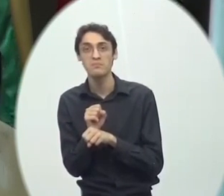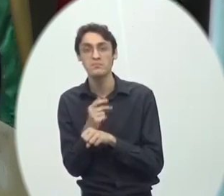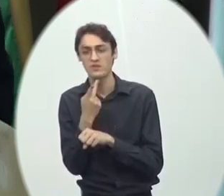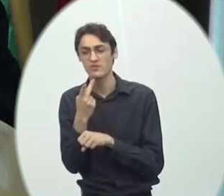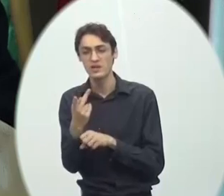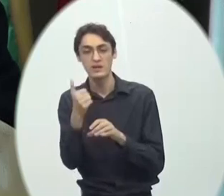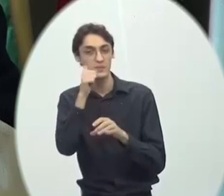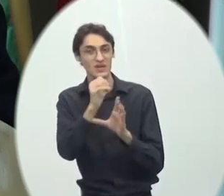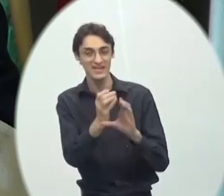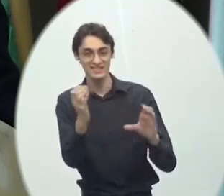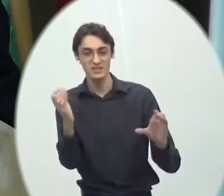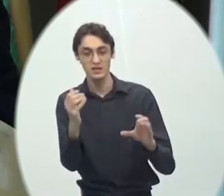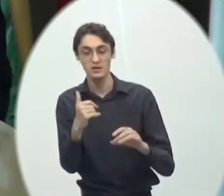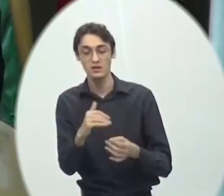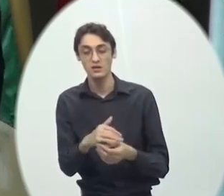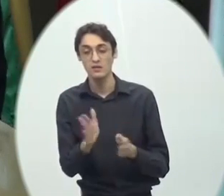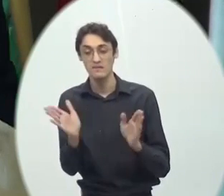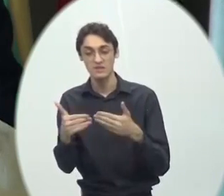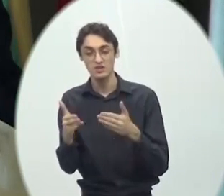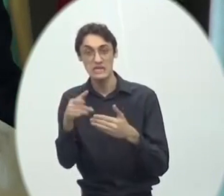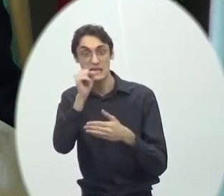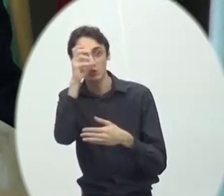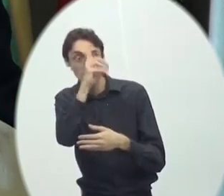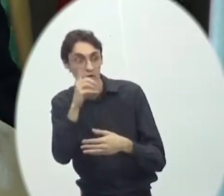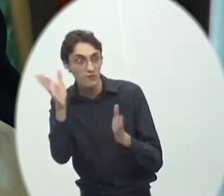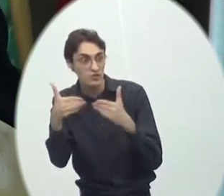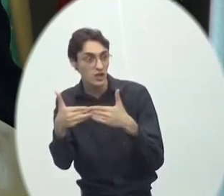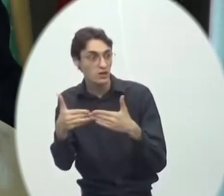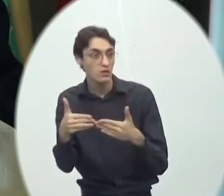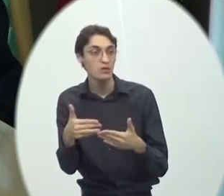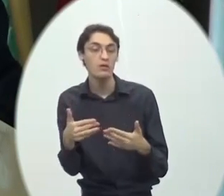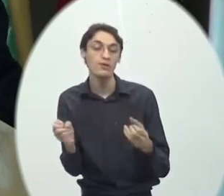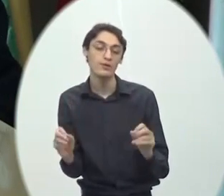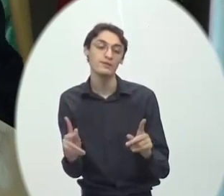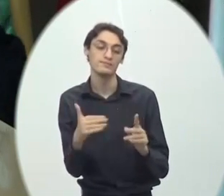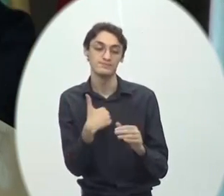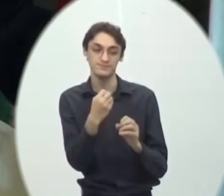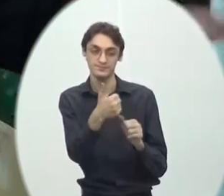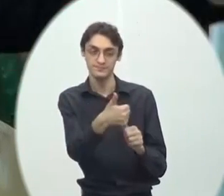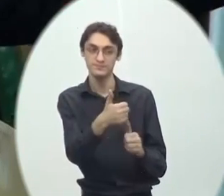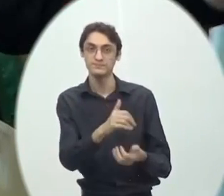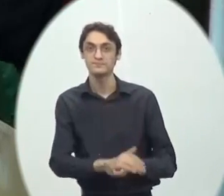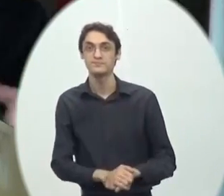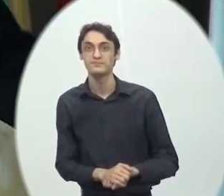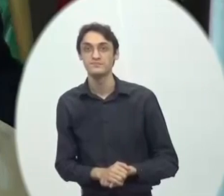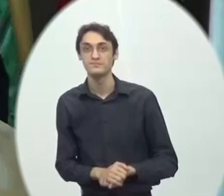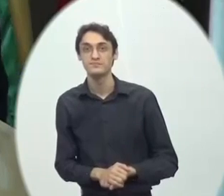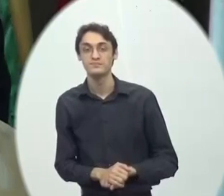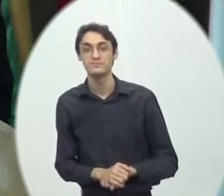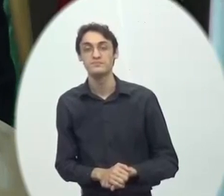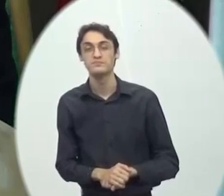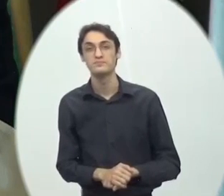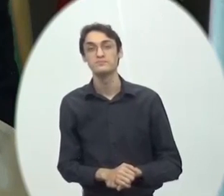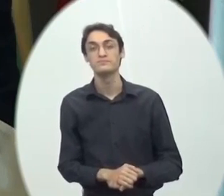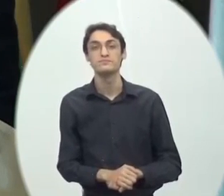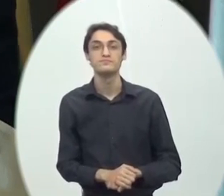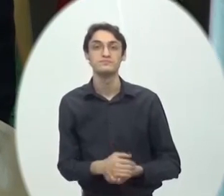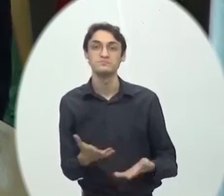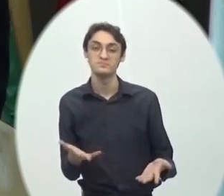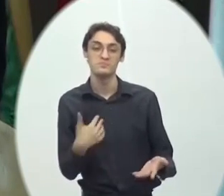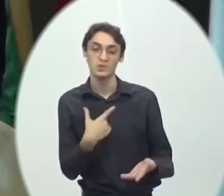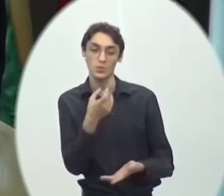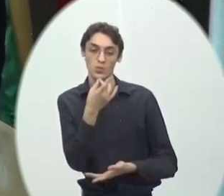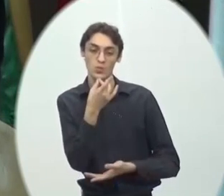engenheira, tá, e daí? Não, vai ficar fechado sábado, domingo? É, sábado, domingo. Não, tudo bem. As máquinas já estavam retornando tudo. Isso é um descaso com a